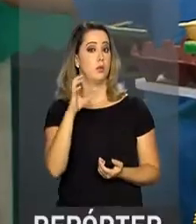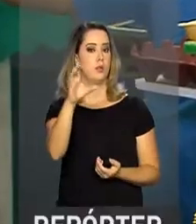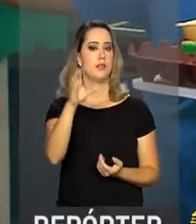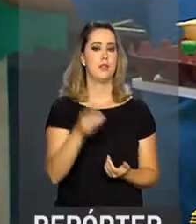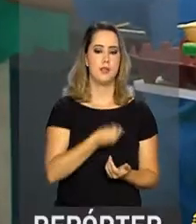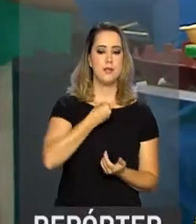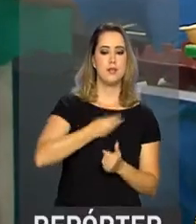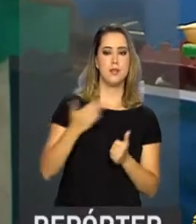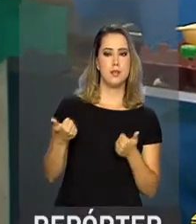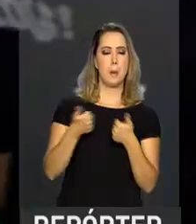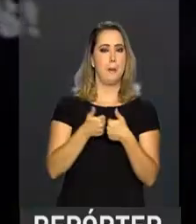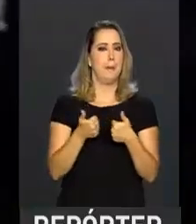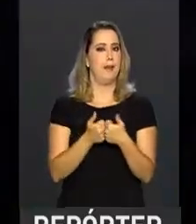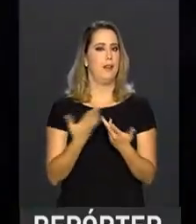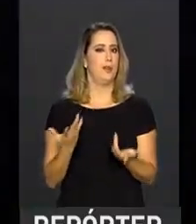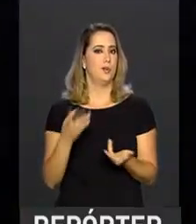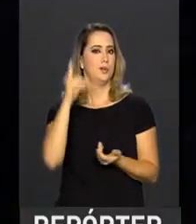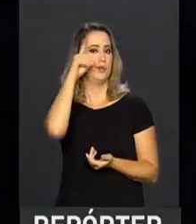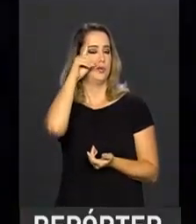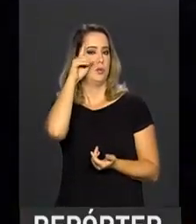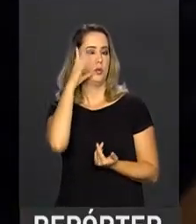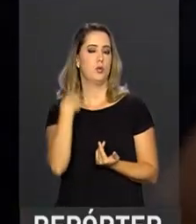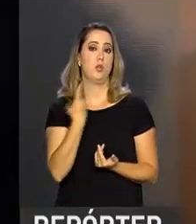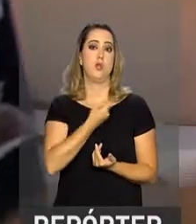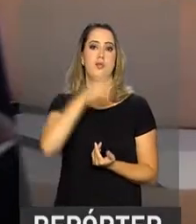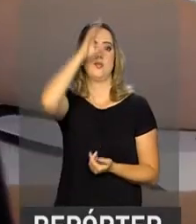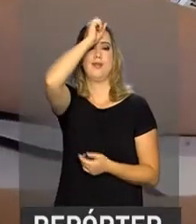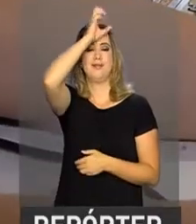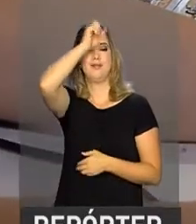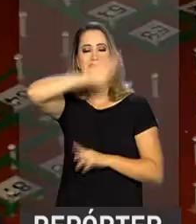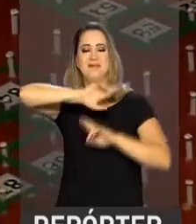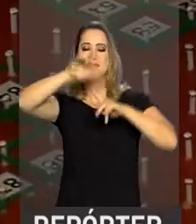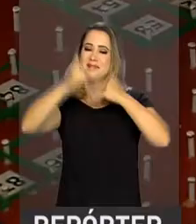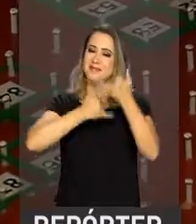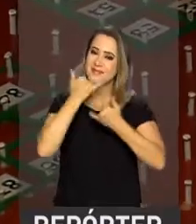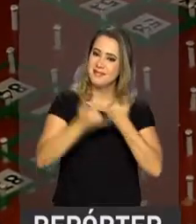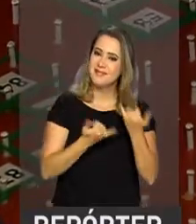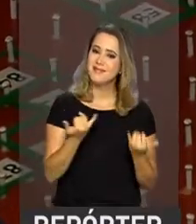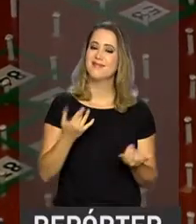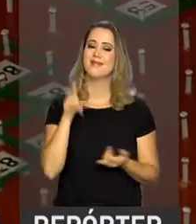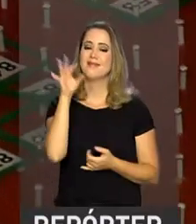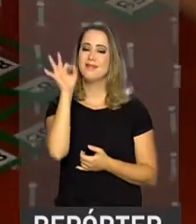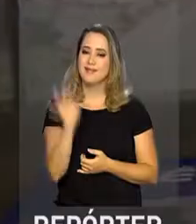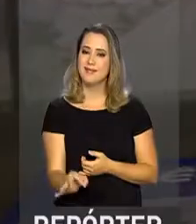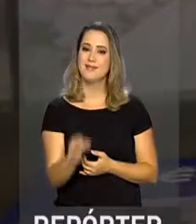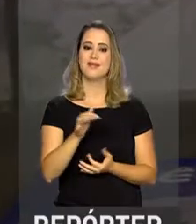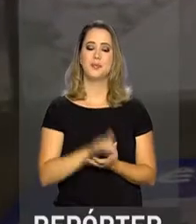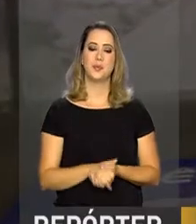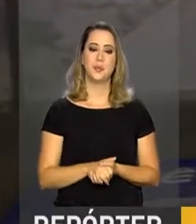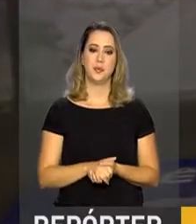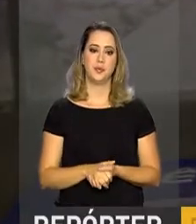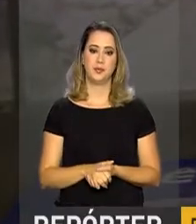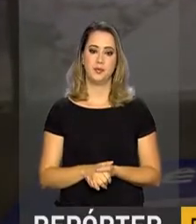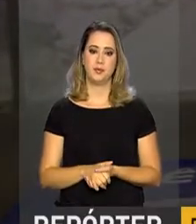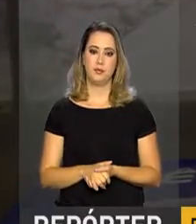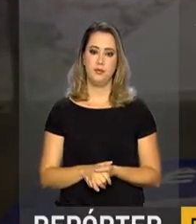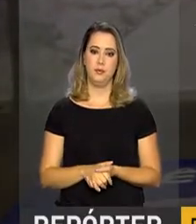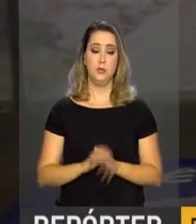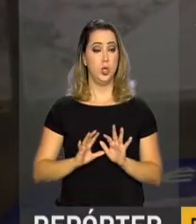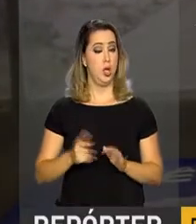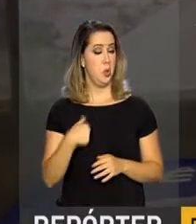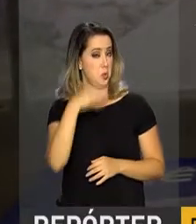tão próxima do dia a dia, além do aprendizado, a diversão também fica garantida. Tem muitas coisas que eu não